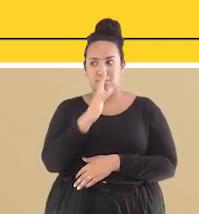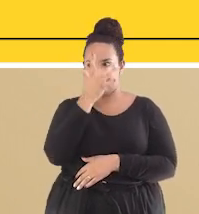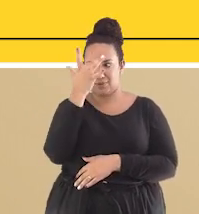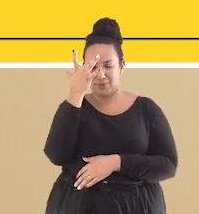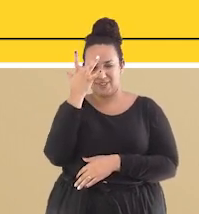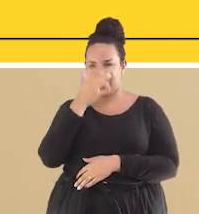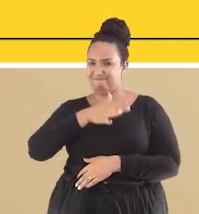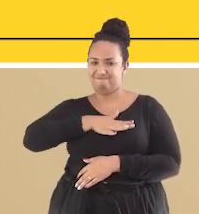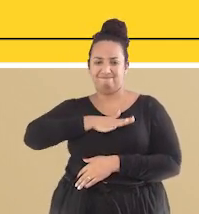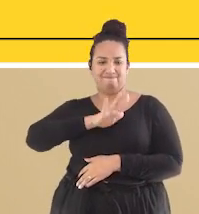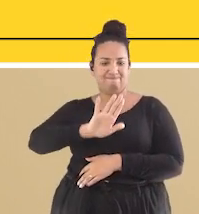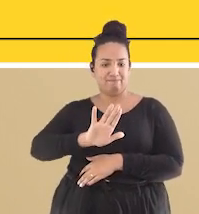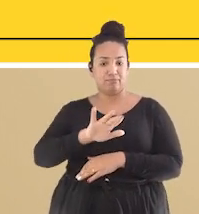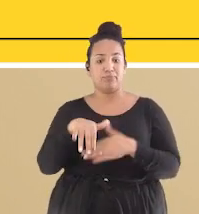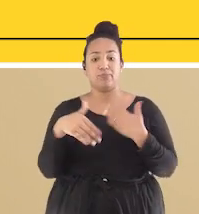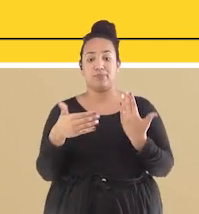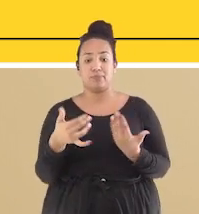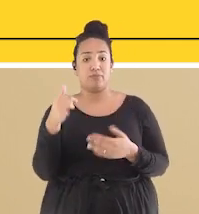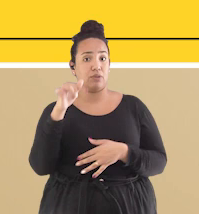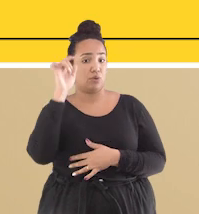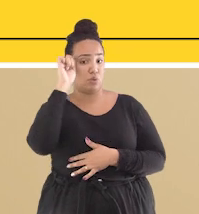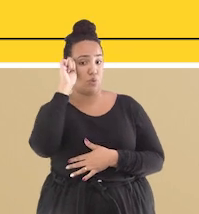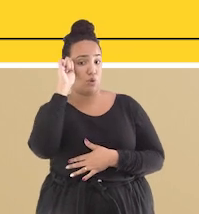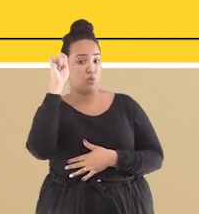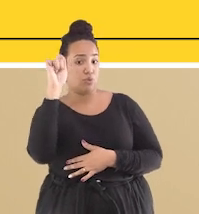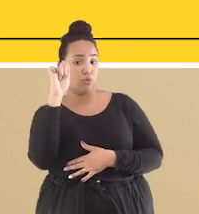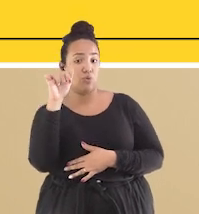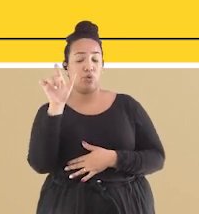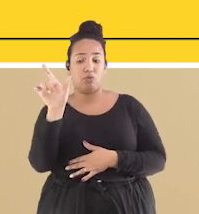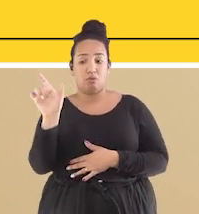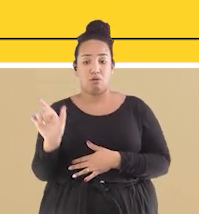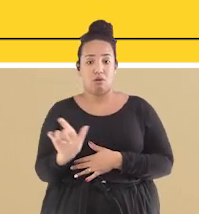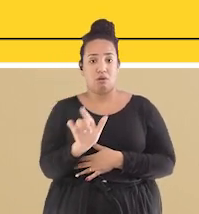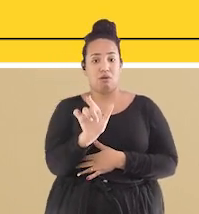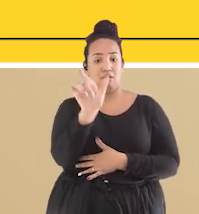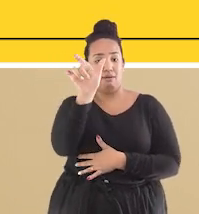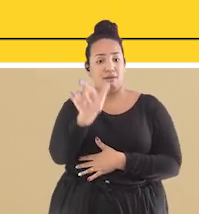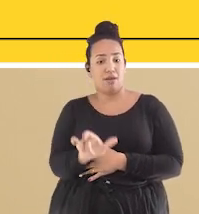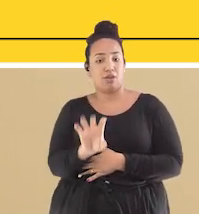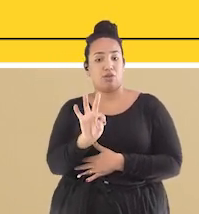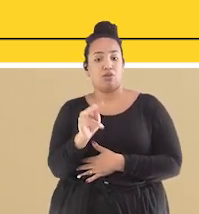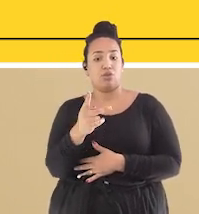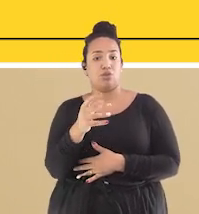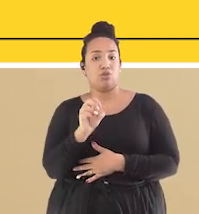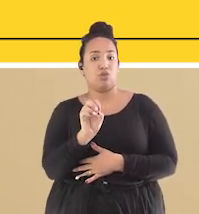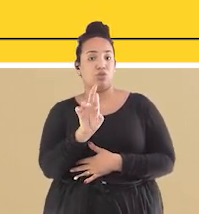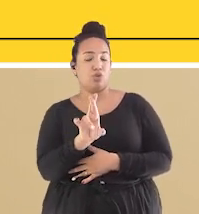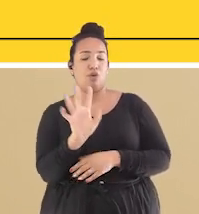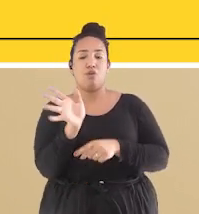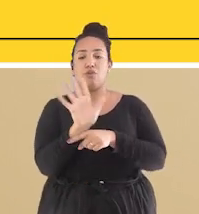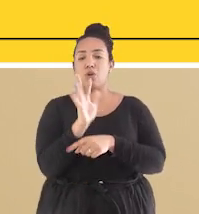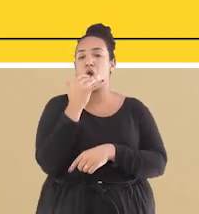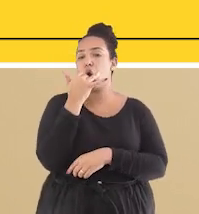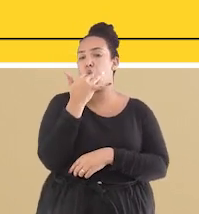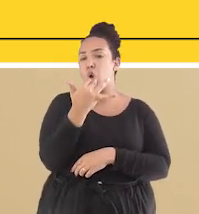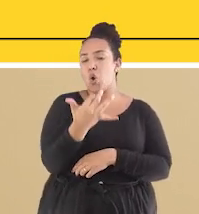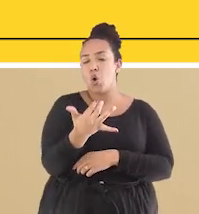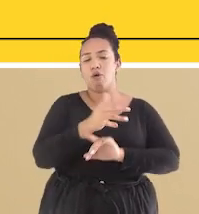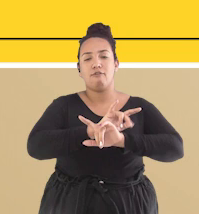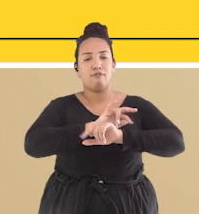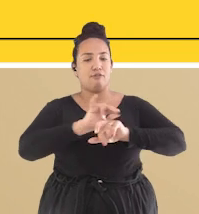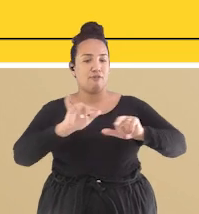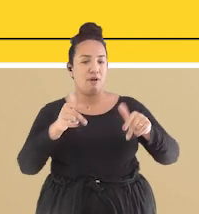de comédias indie, Taika Waititi, trouxe Thor Ragnarok, um filme colorido e cheio de humor. A